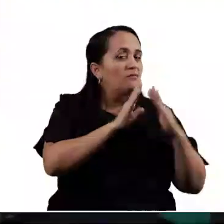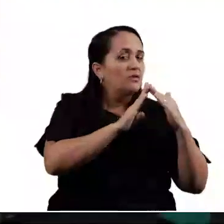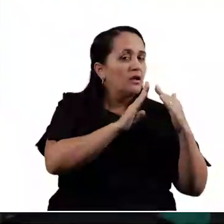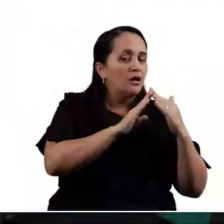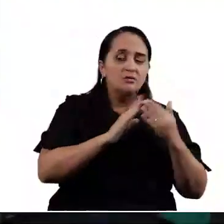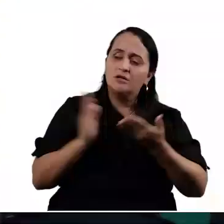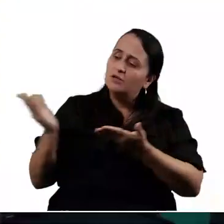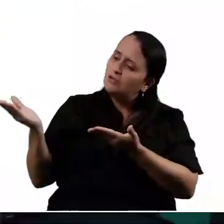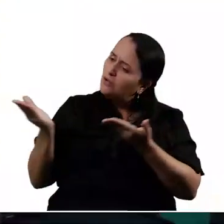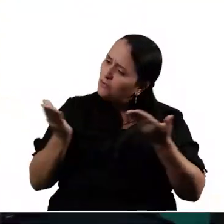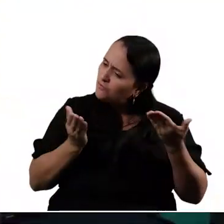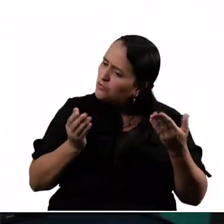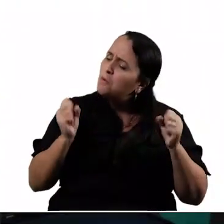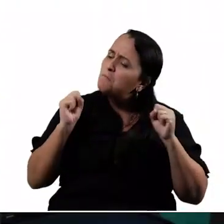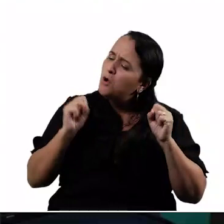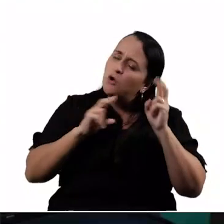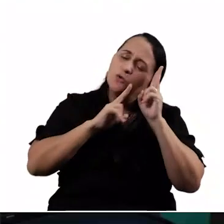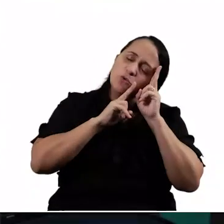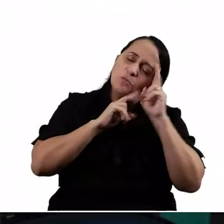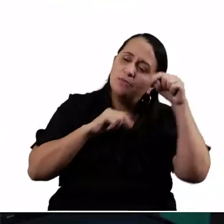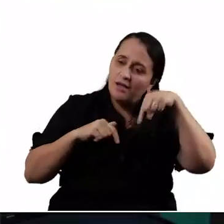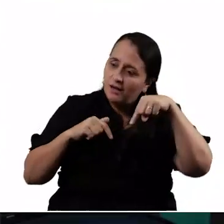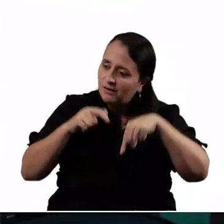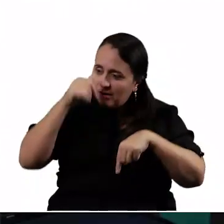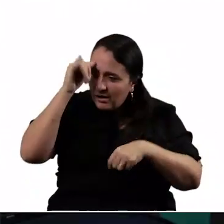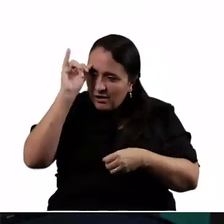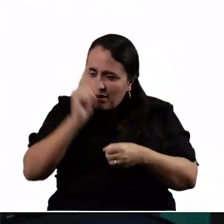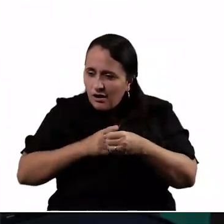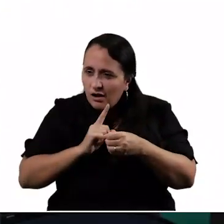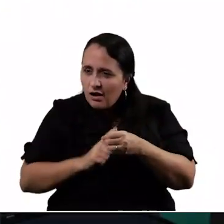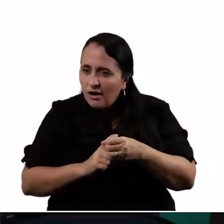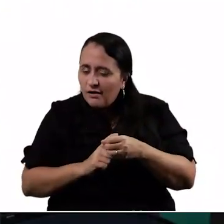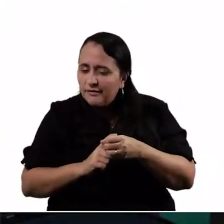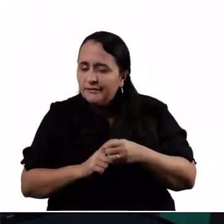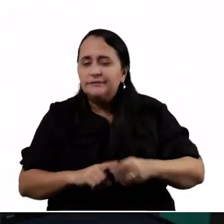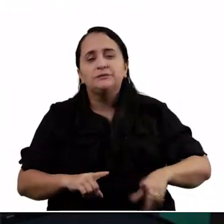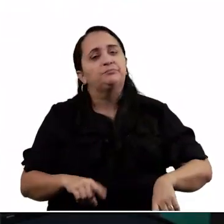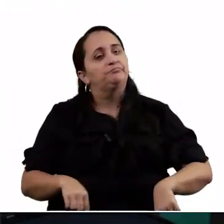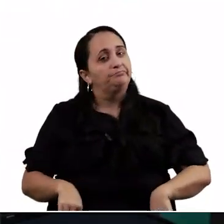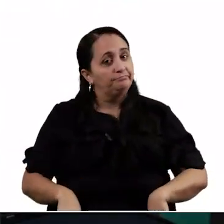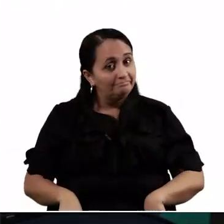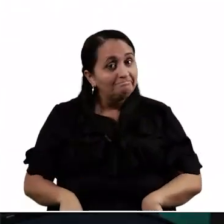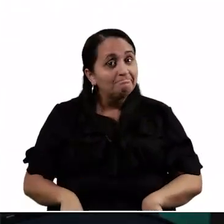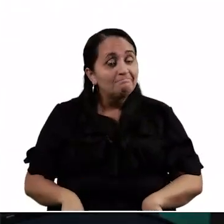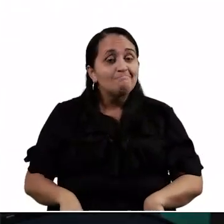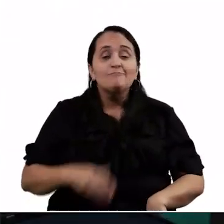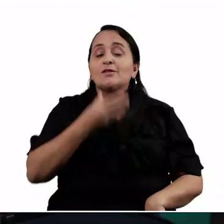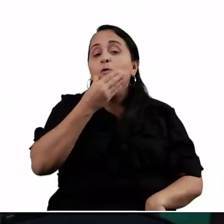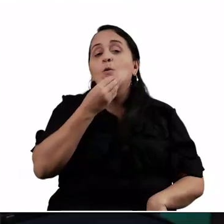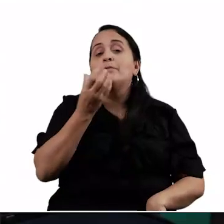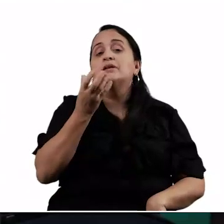Fazenda E aí Vocês pegaram não foi a intenção dele era